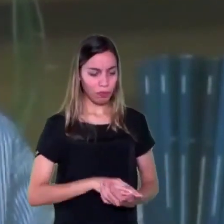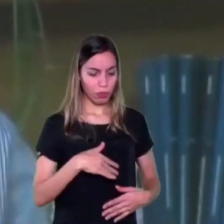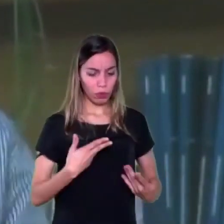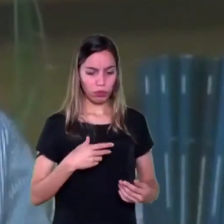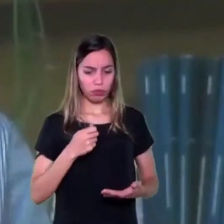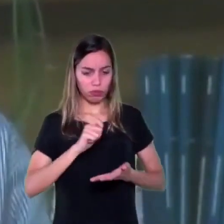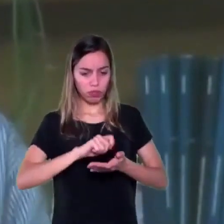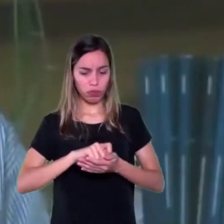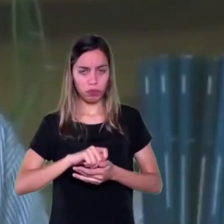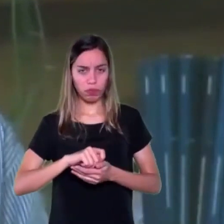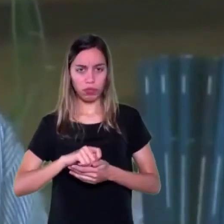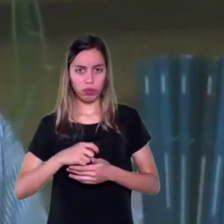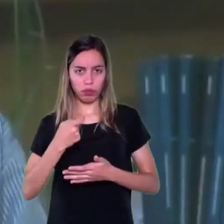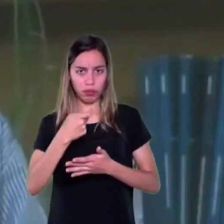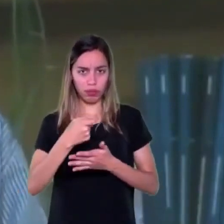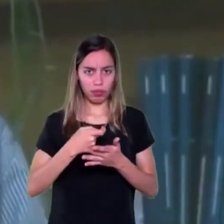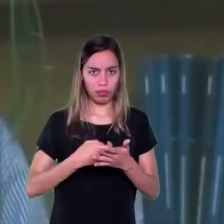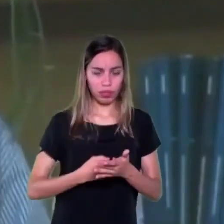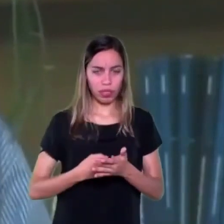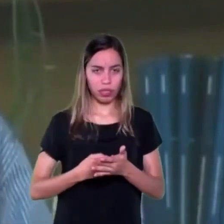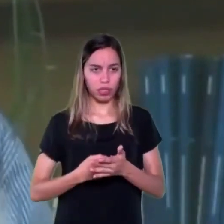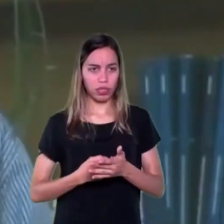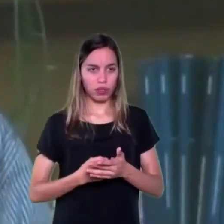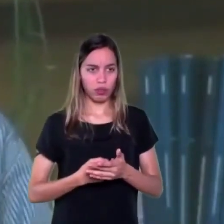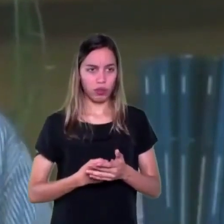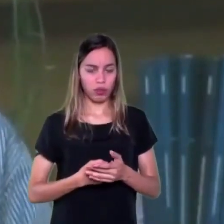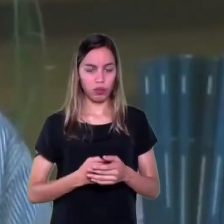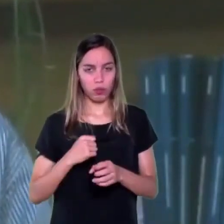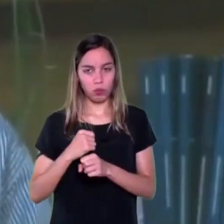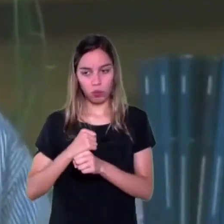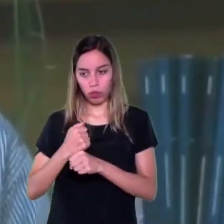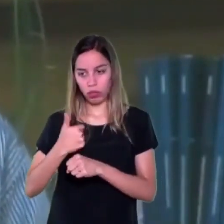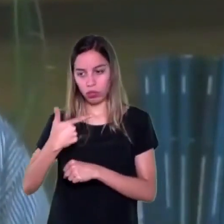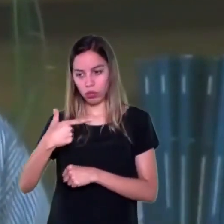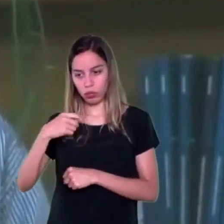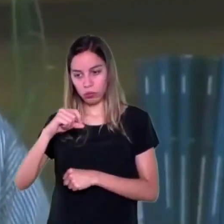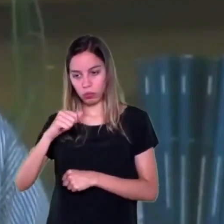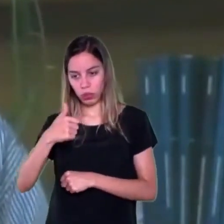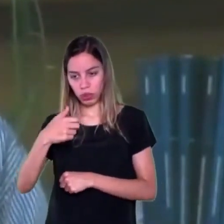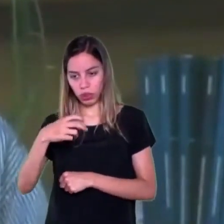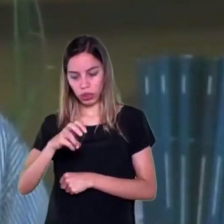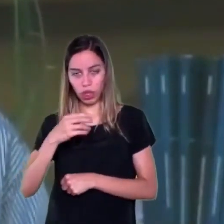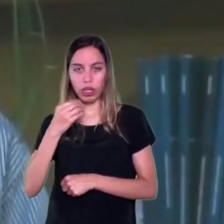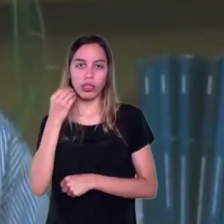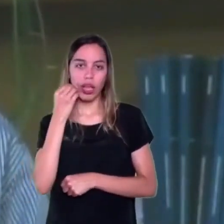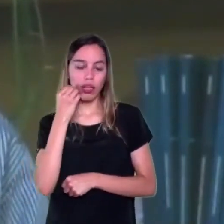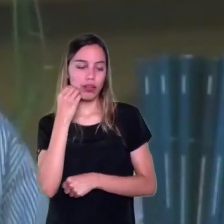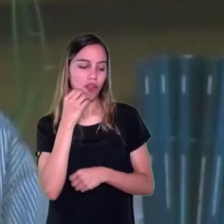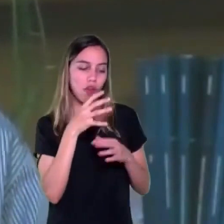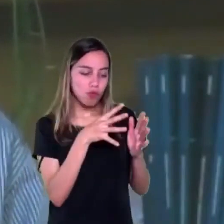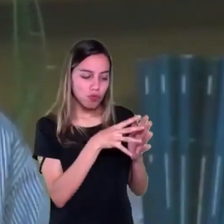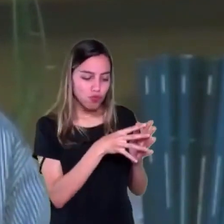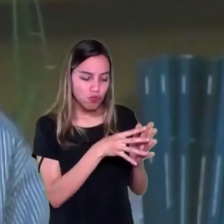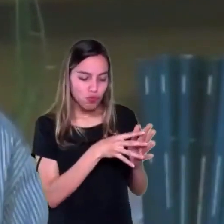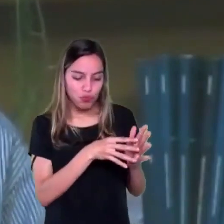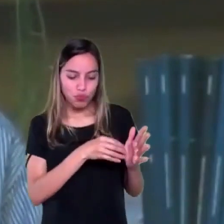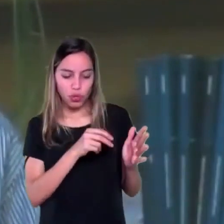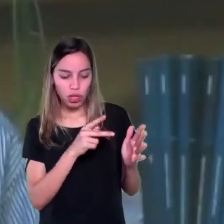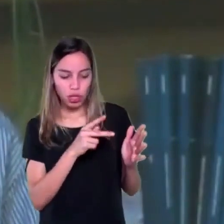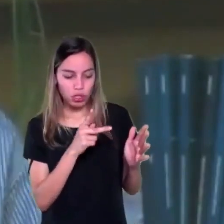livro Essências, né, que é de 2015, eu quis resgatar um pouco dele, né,